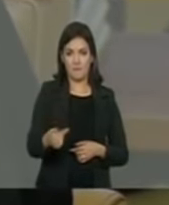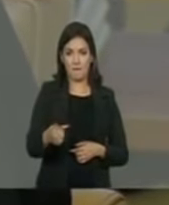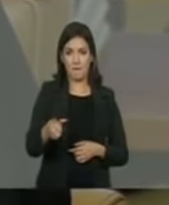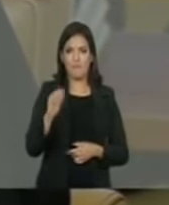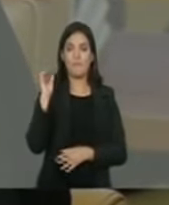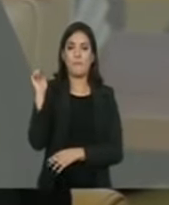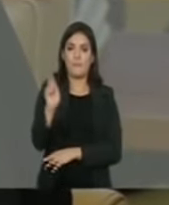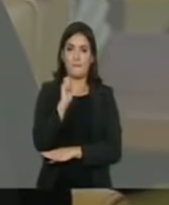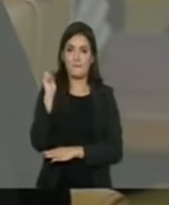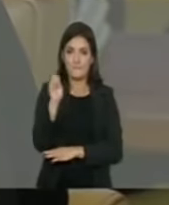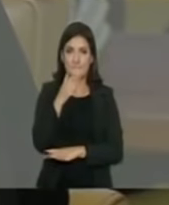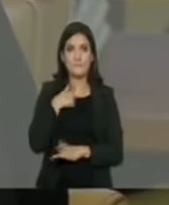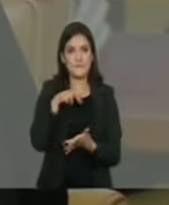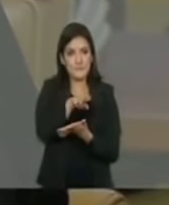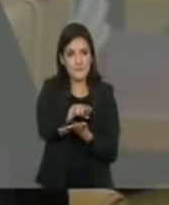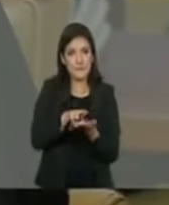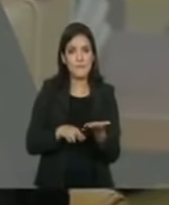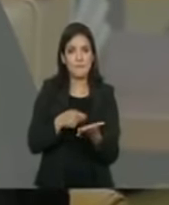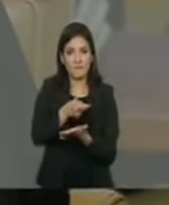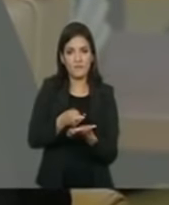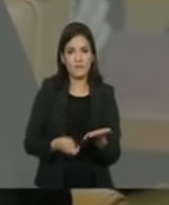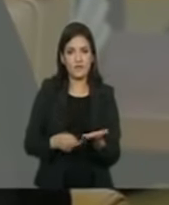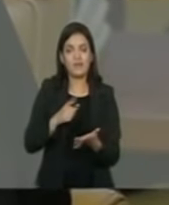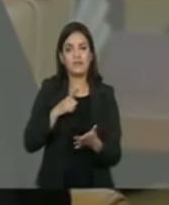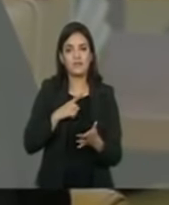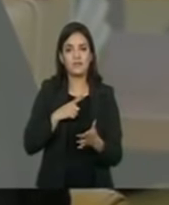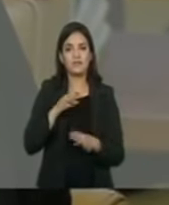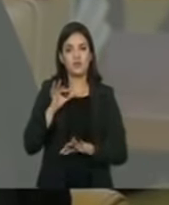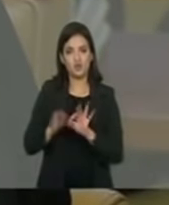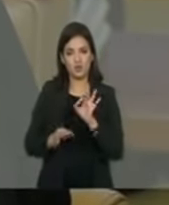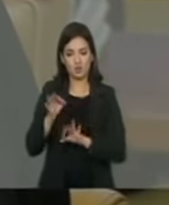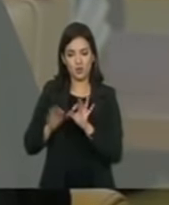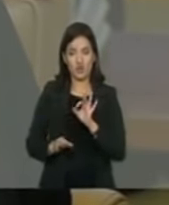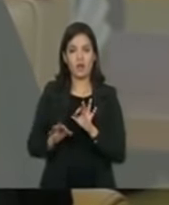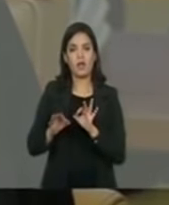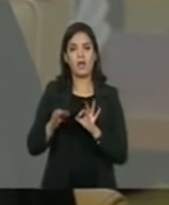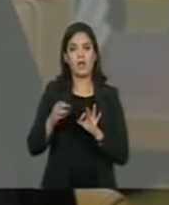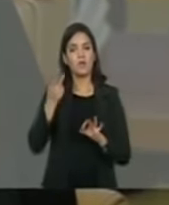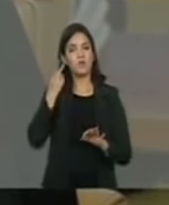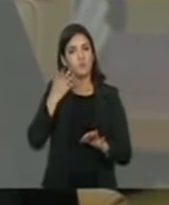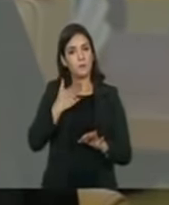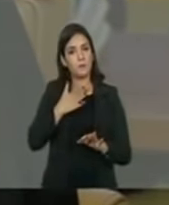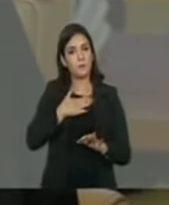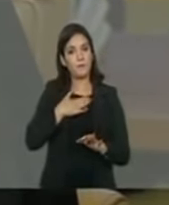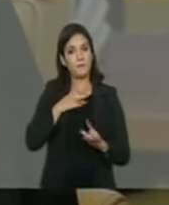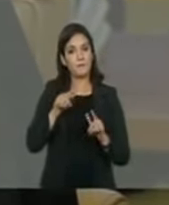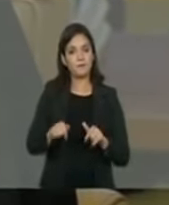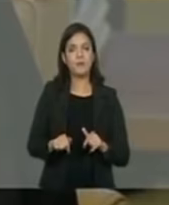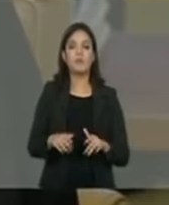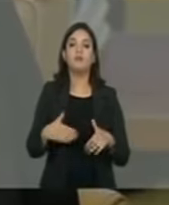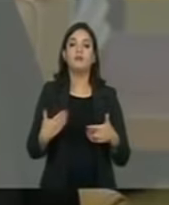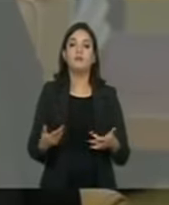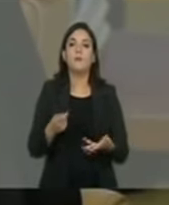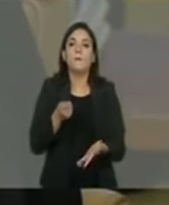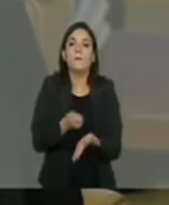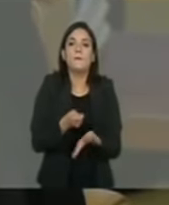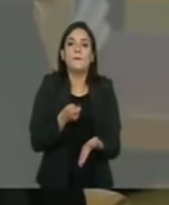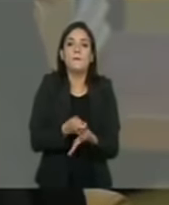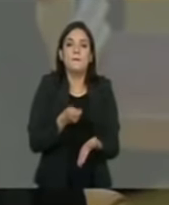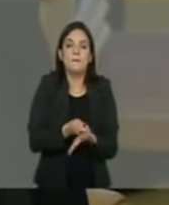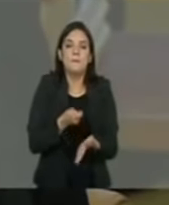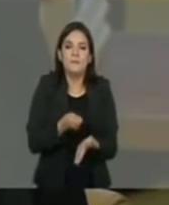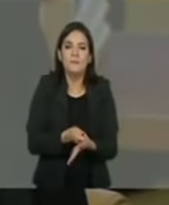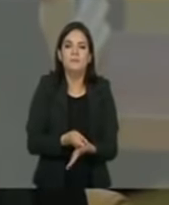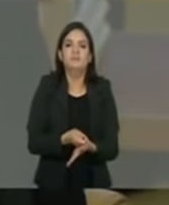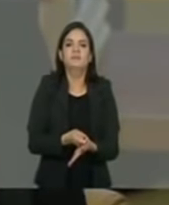do sul que fui relator foi julgado por mim nesse sentido portanto e impondo a exigência de prévio